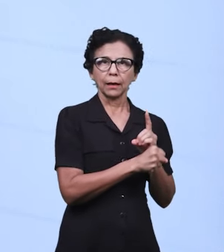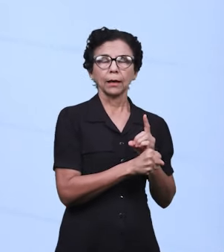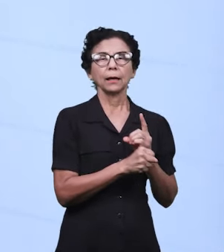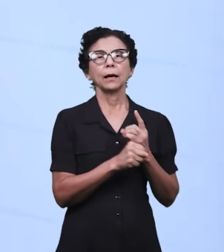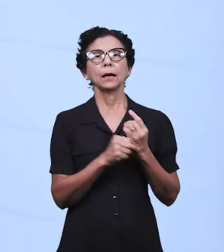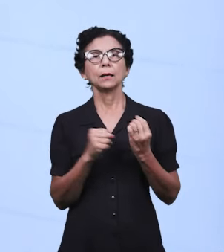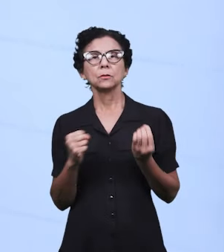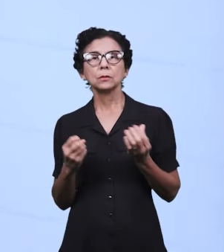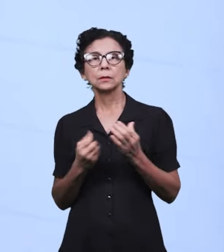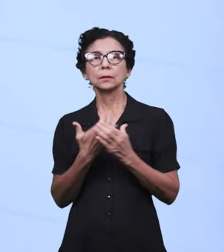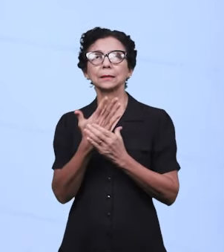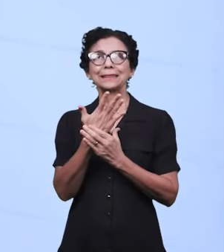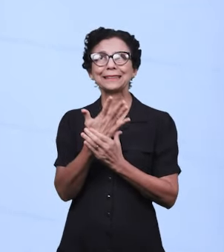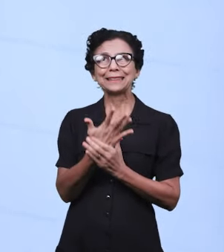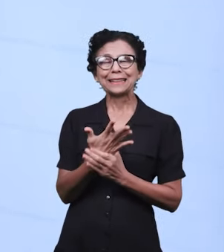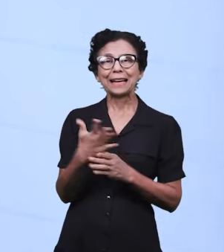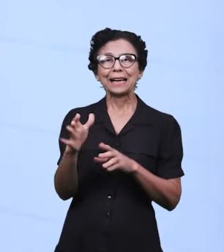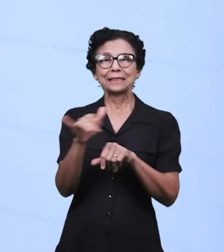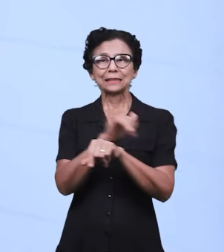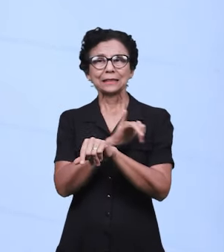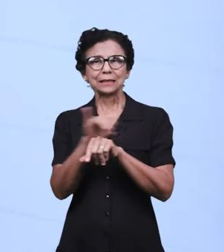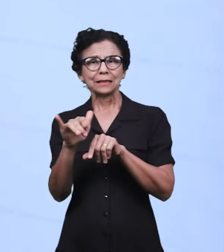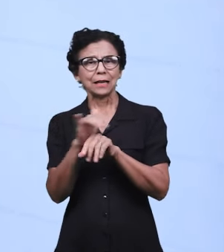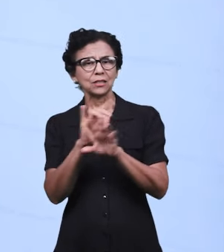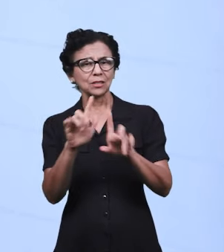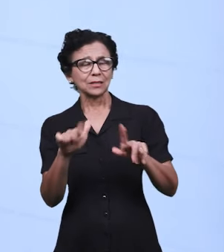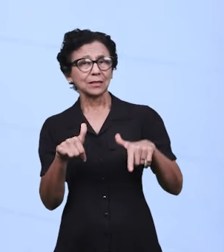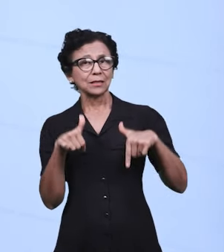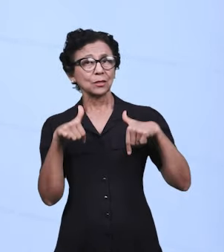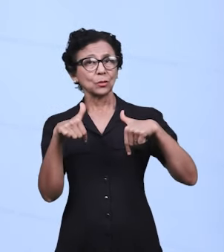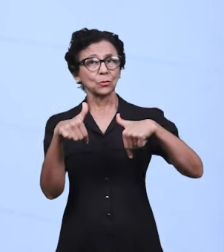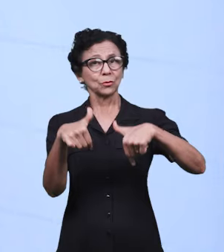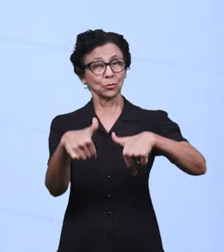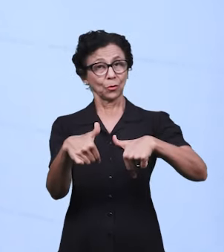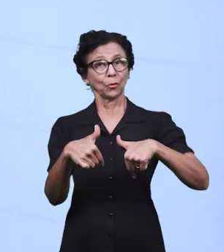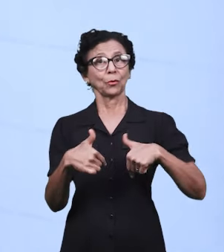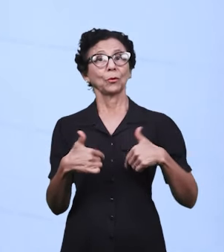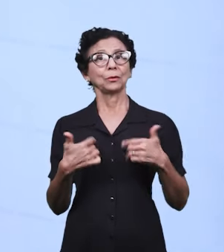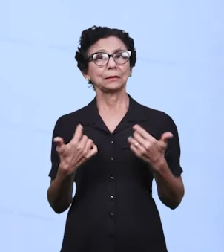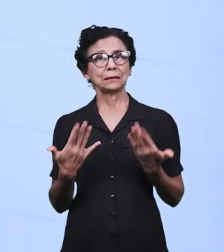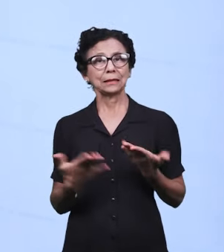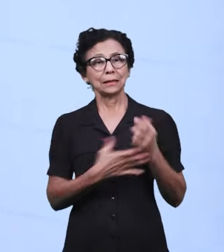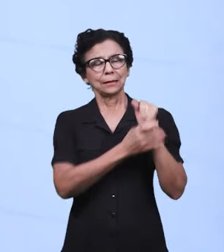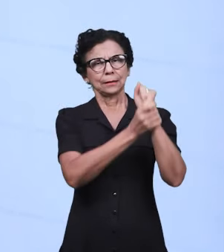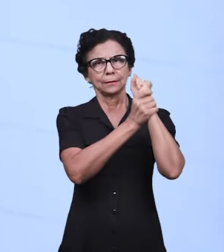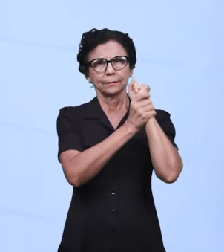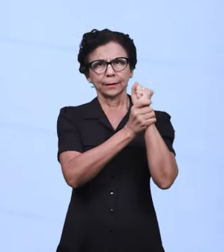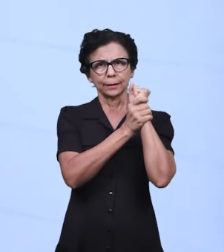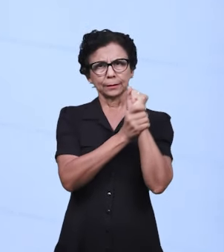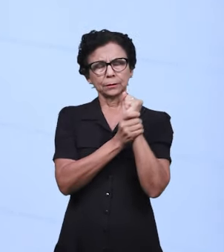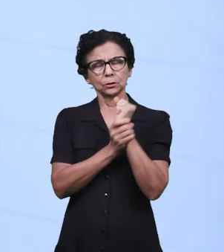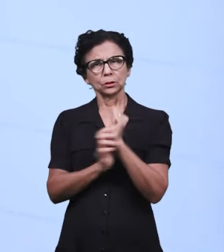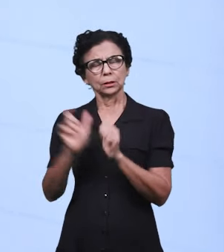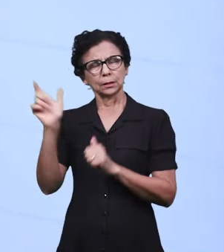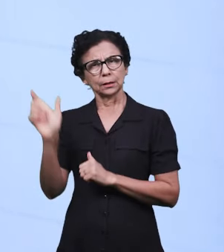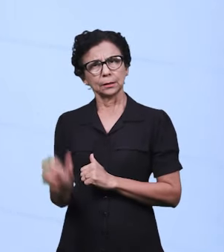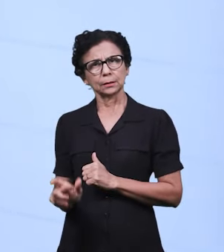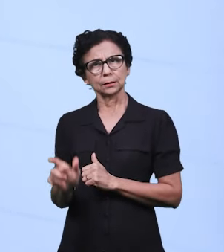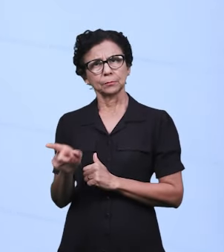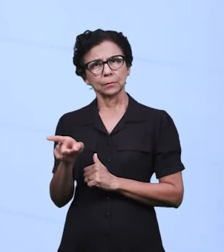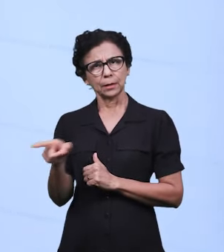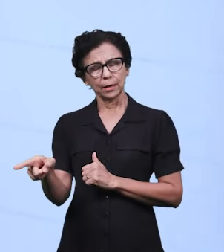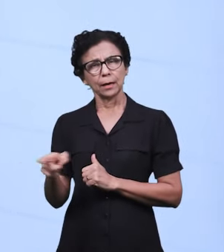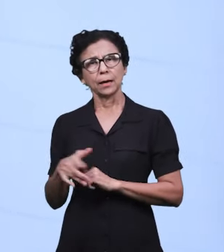criar todos os meios, todas as ações que irão garantir ao idoso que ele